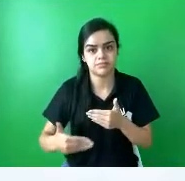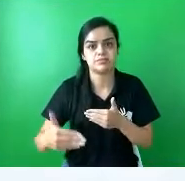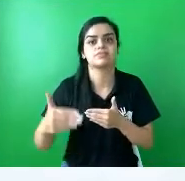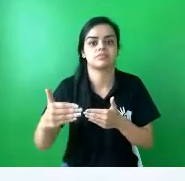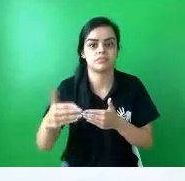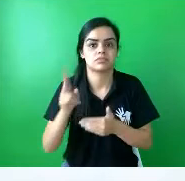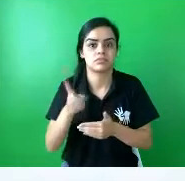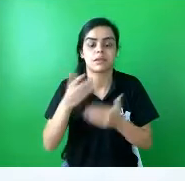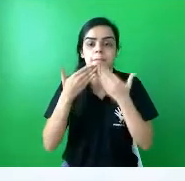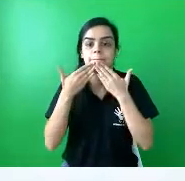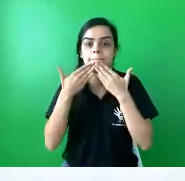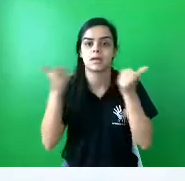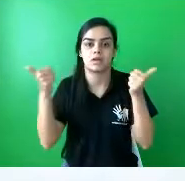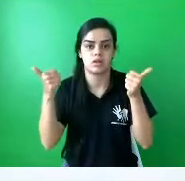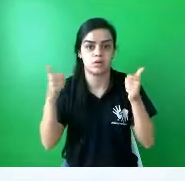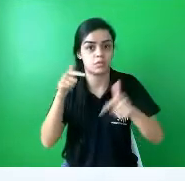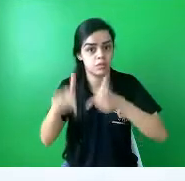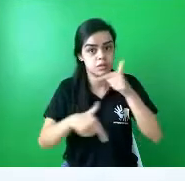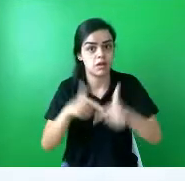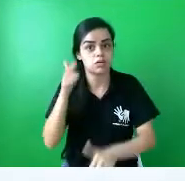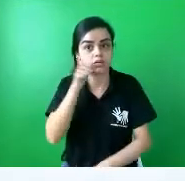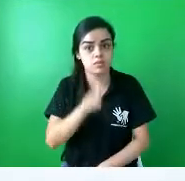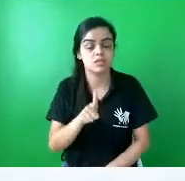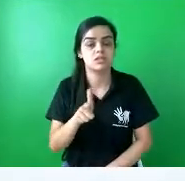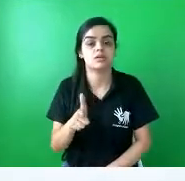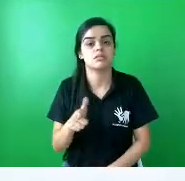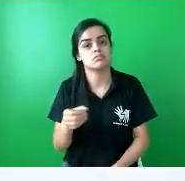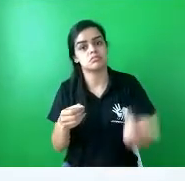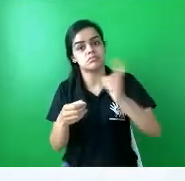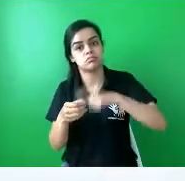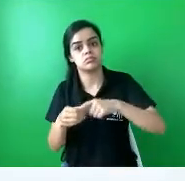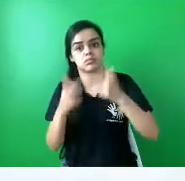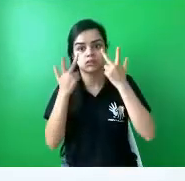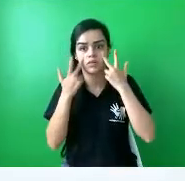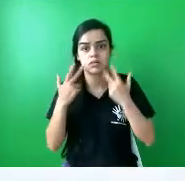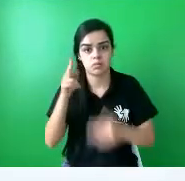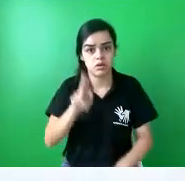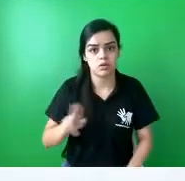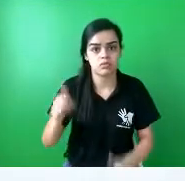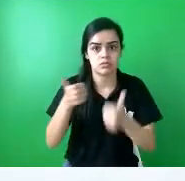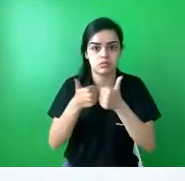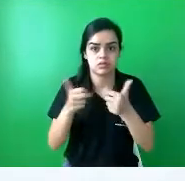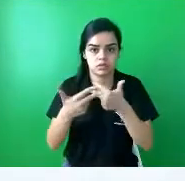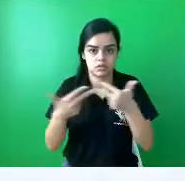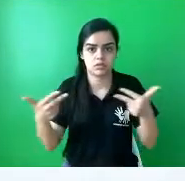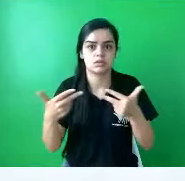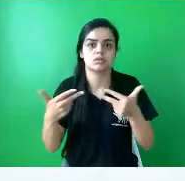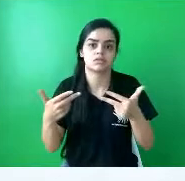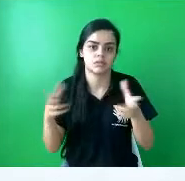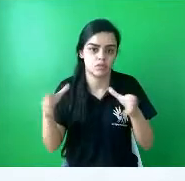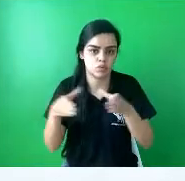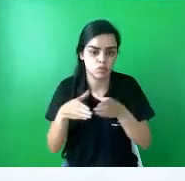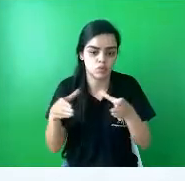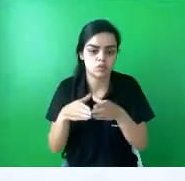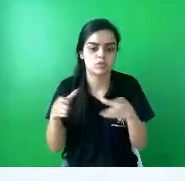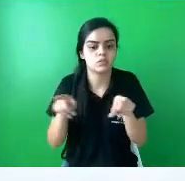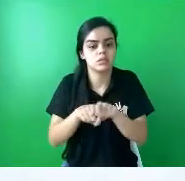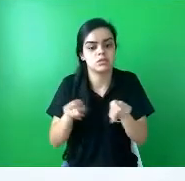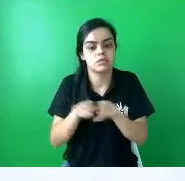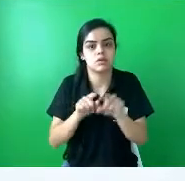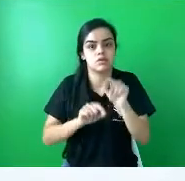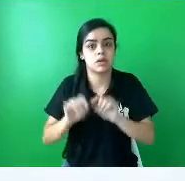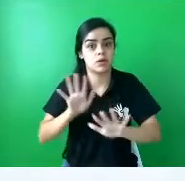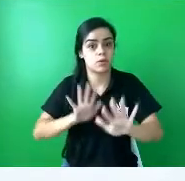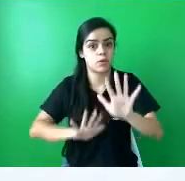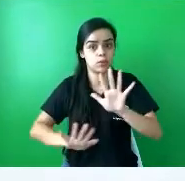estruturar um pouco mais para que o trabalhador consiga voltar ao normal. Então, por exemplo, o uso de transporte coletivo, a gente tem